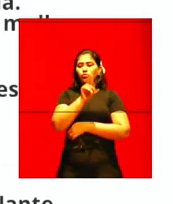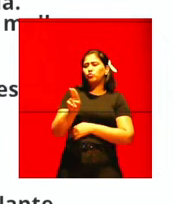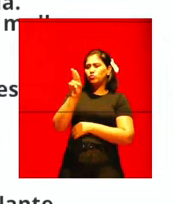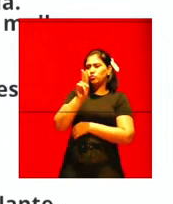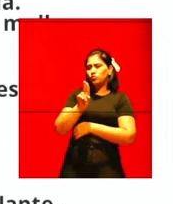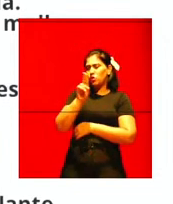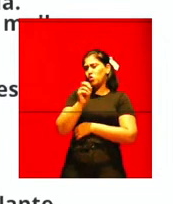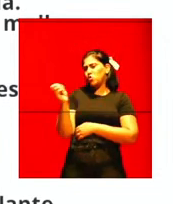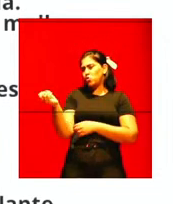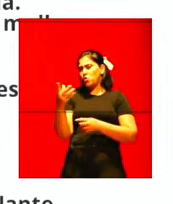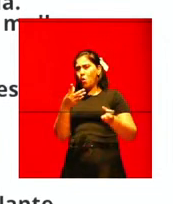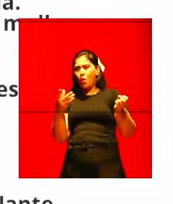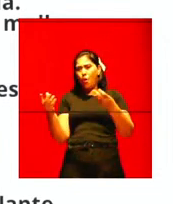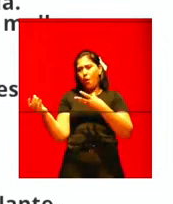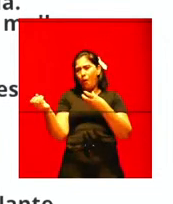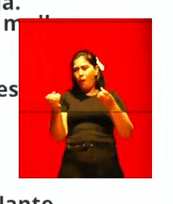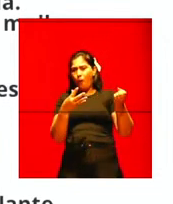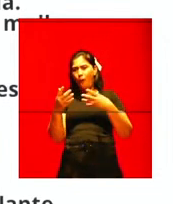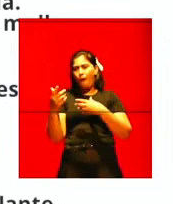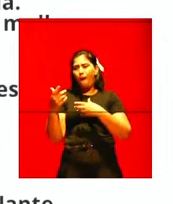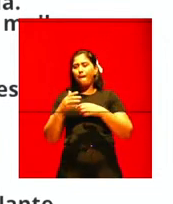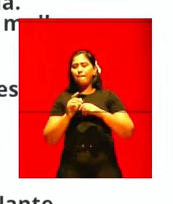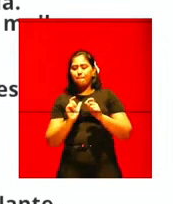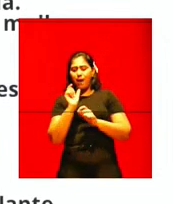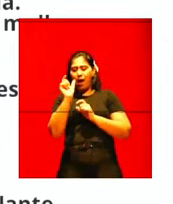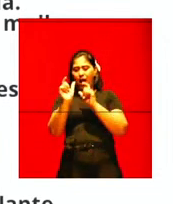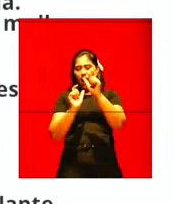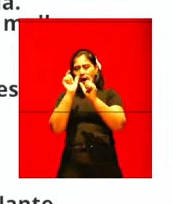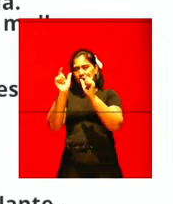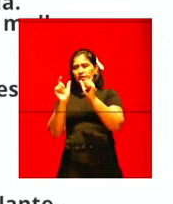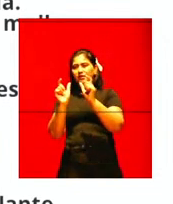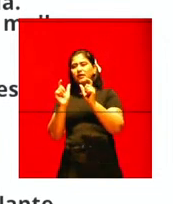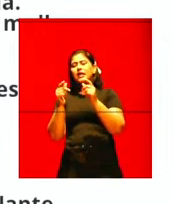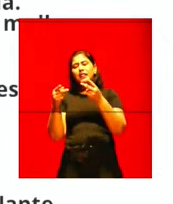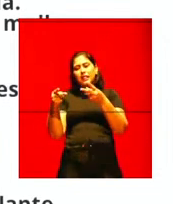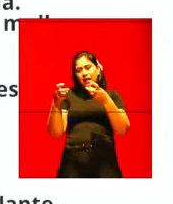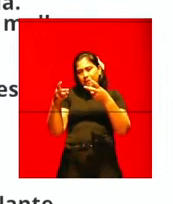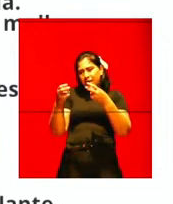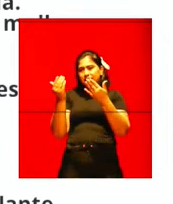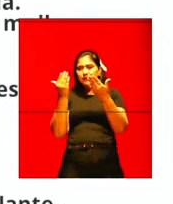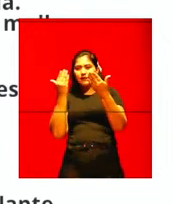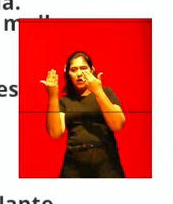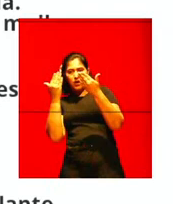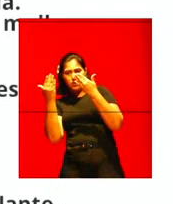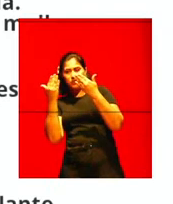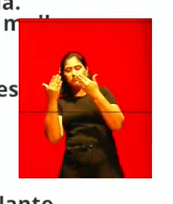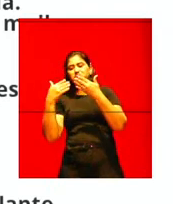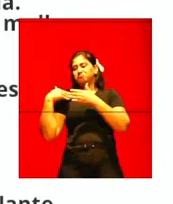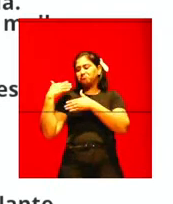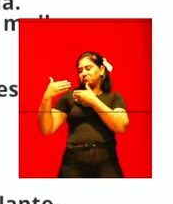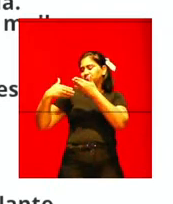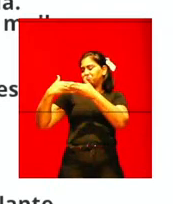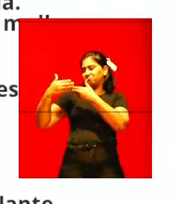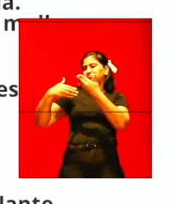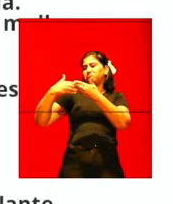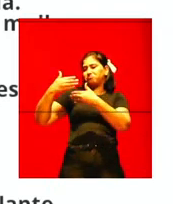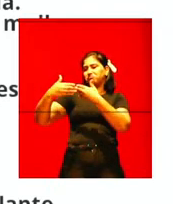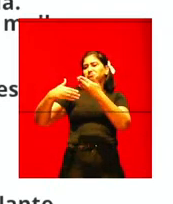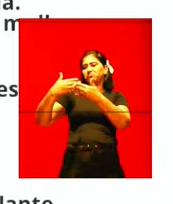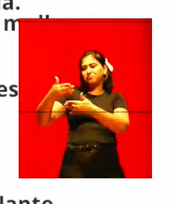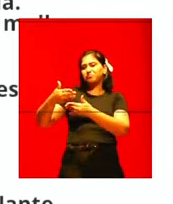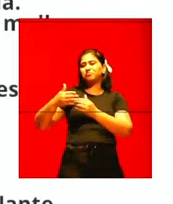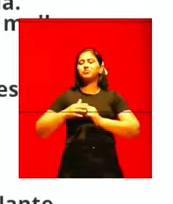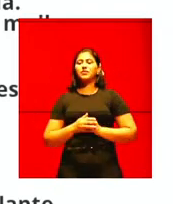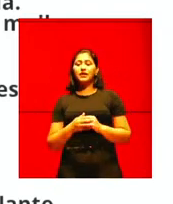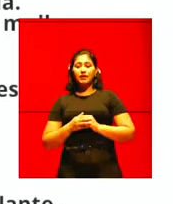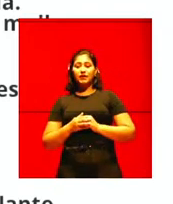de inovações do léxico é percebida na comparação de gerações. Letra